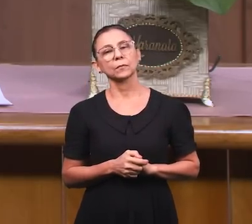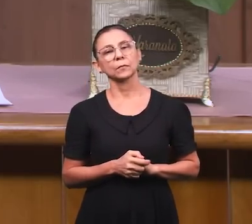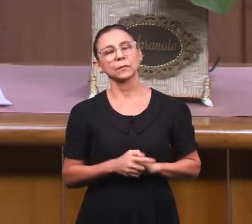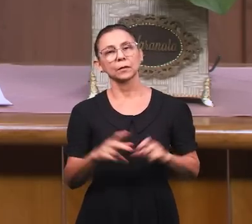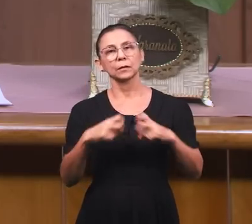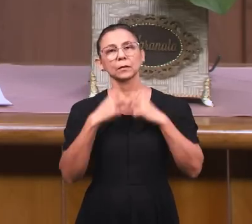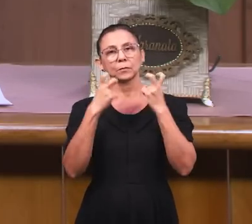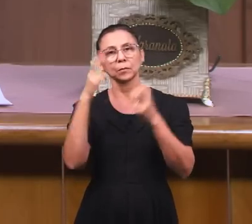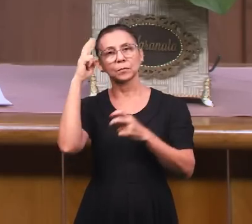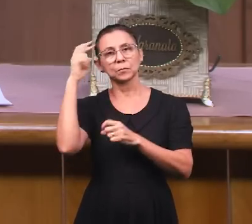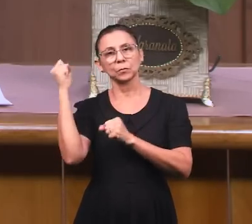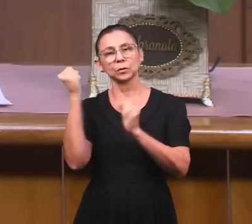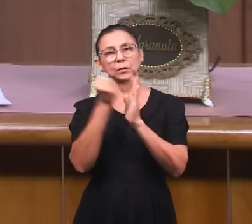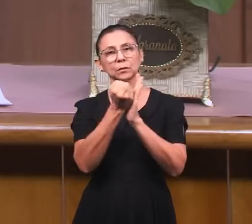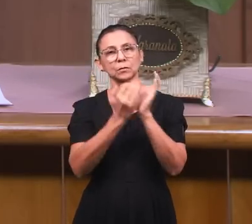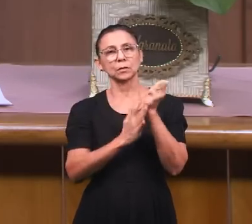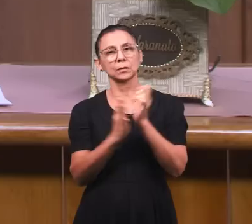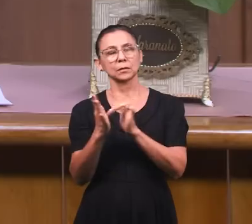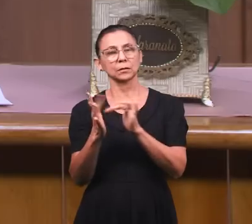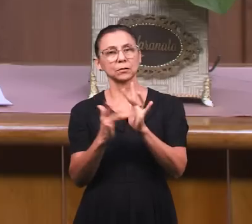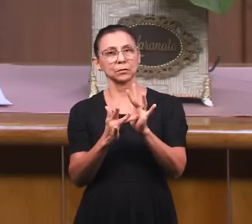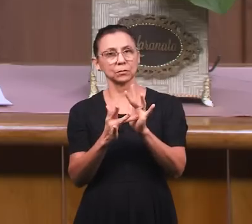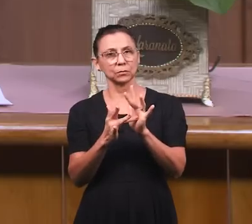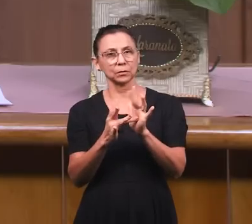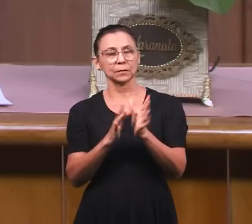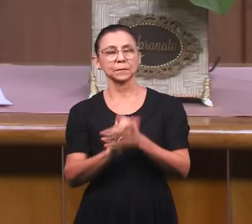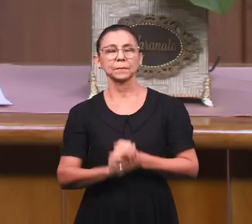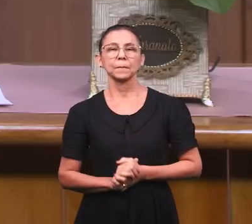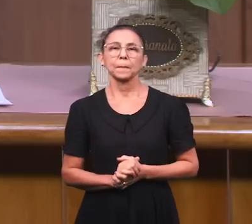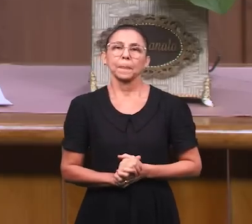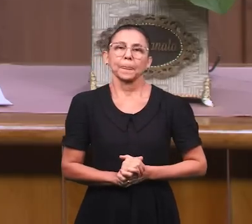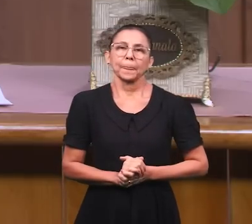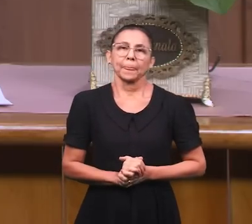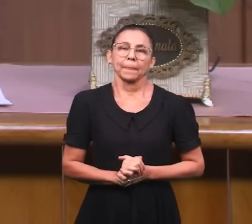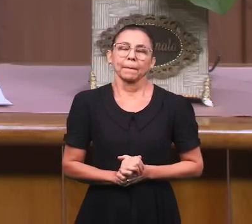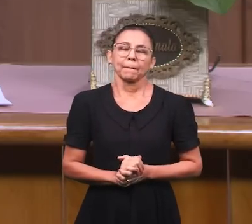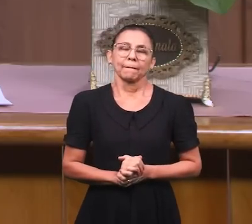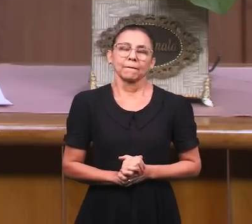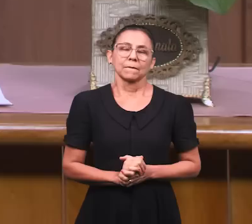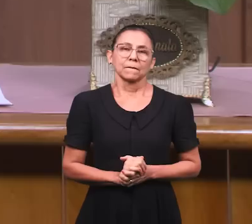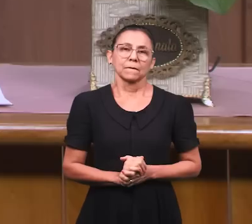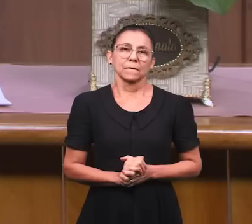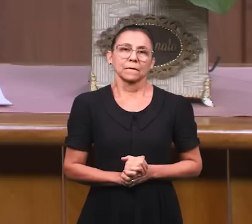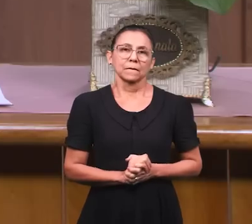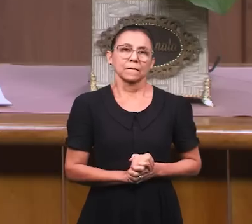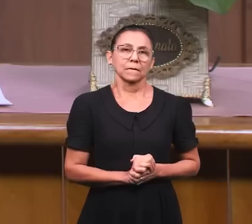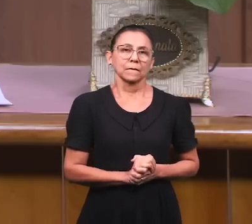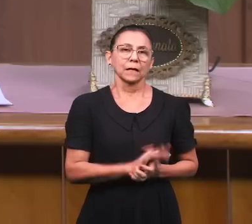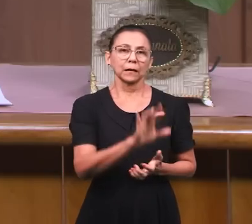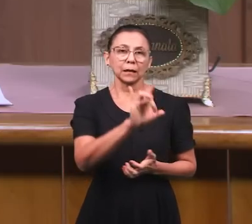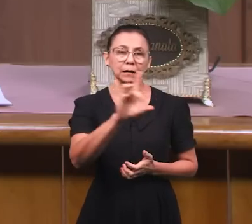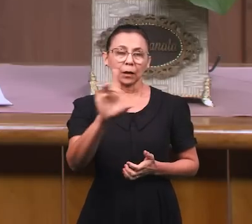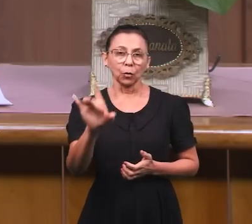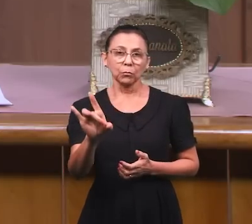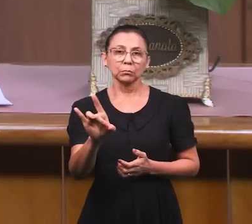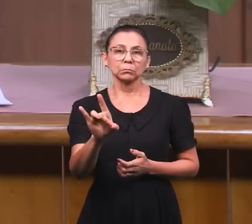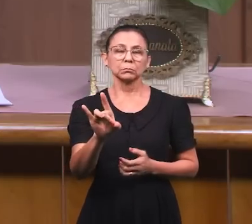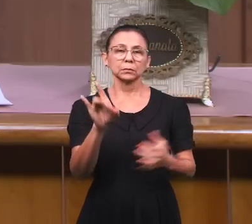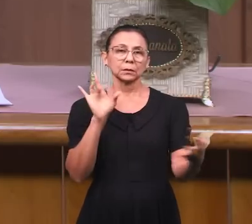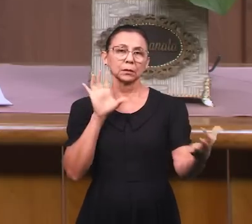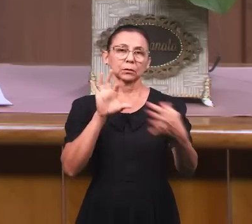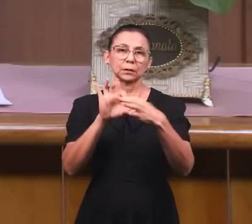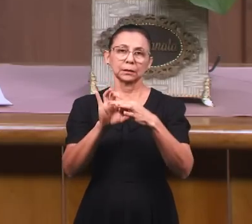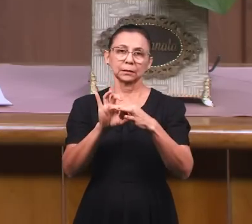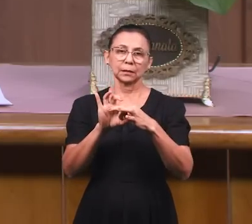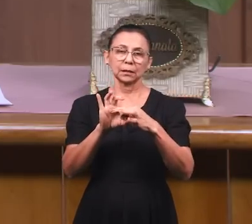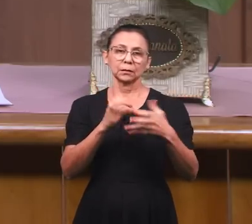Nós clamamos, Senhor, pelo poder do sangue de Jesus, quando colocamos a vida de cada um dos teus